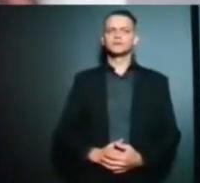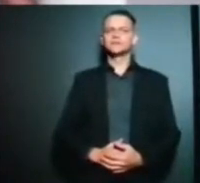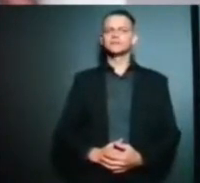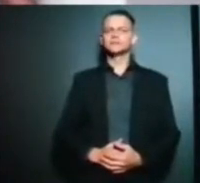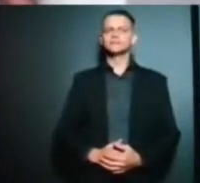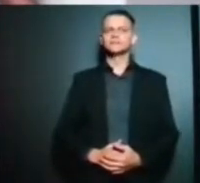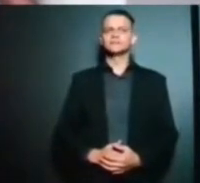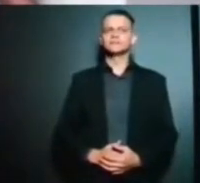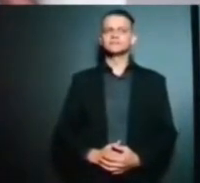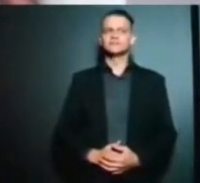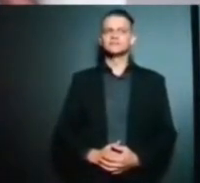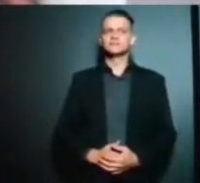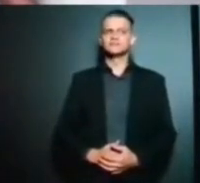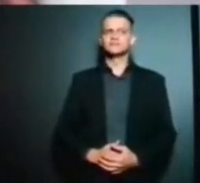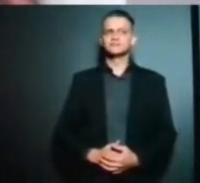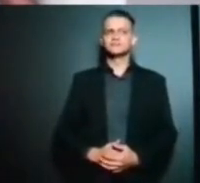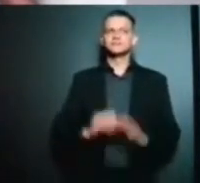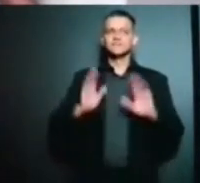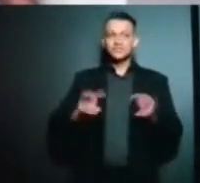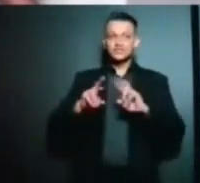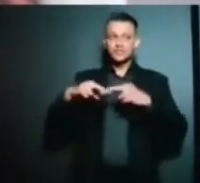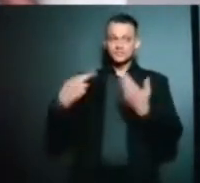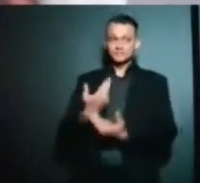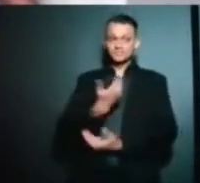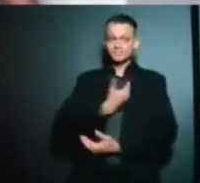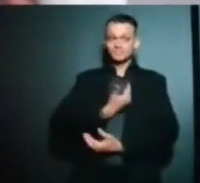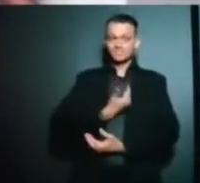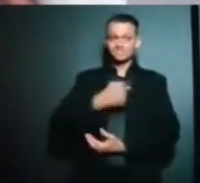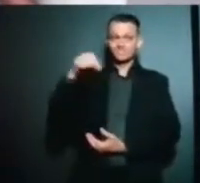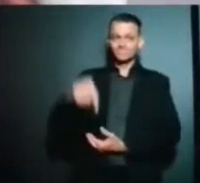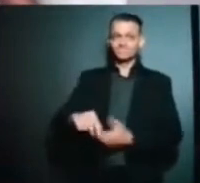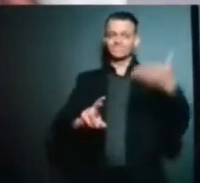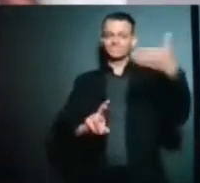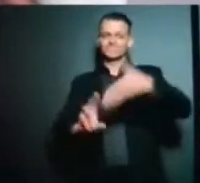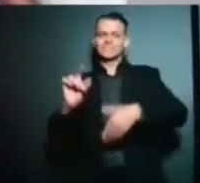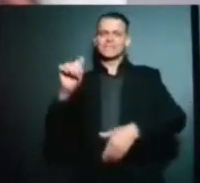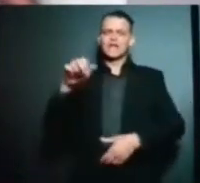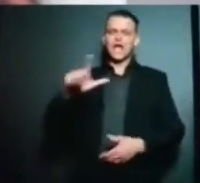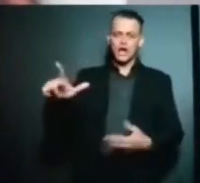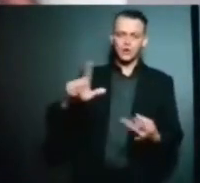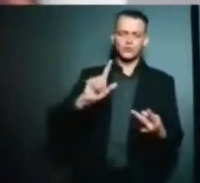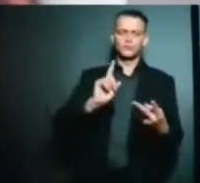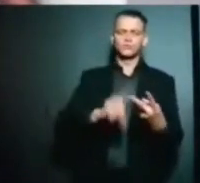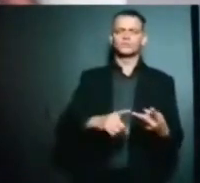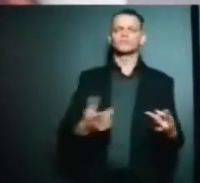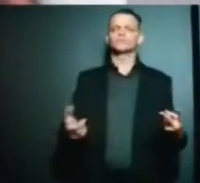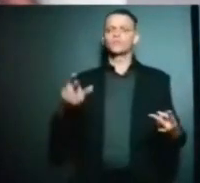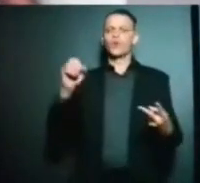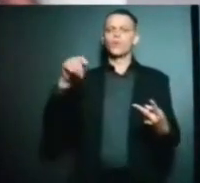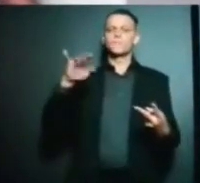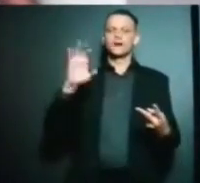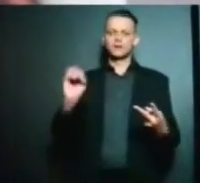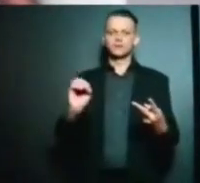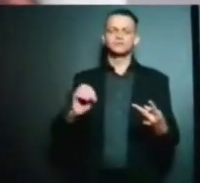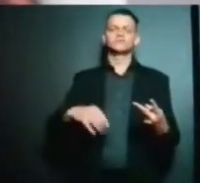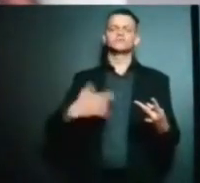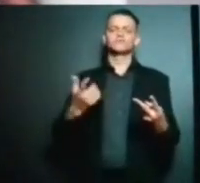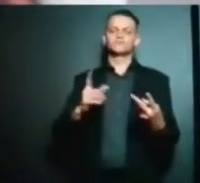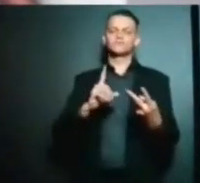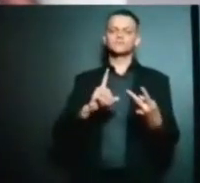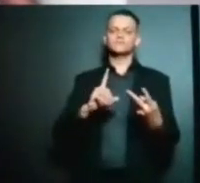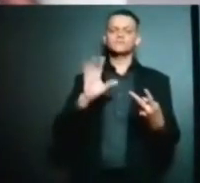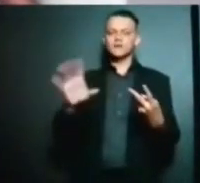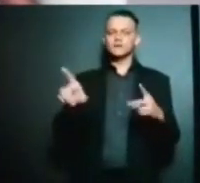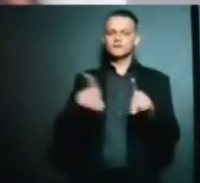Estamos vendo os amigos aqui representando Daniel Silveira, Roberto Jefferson, assim